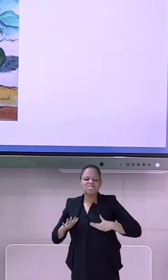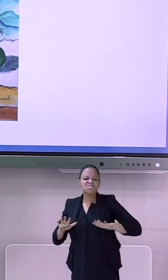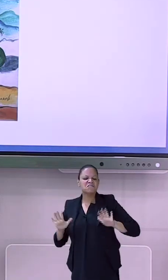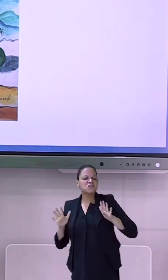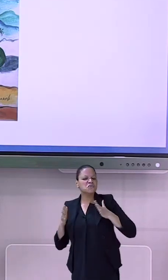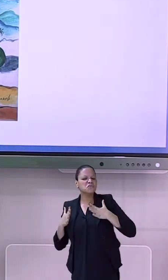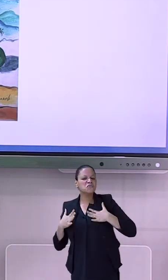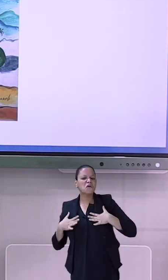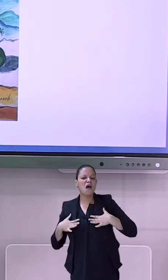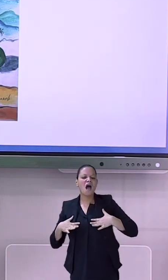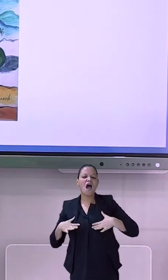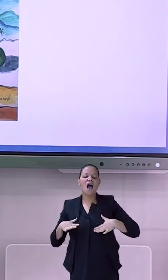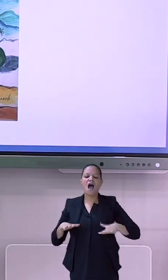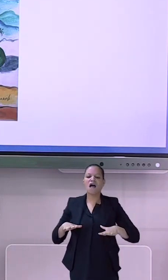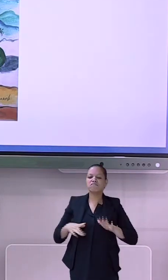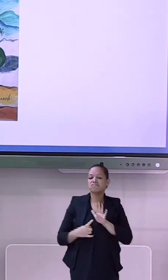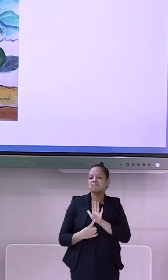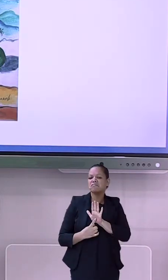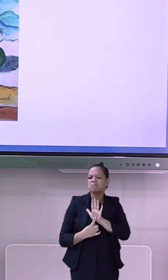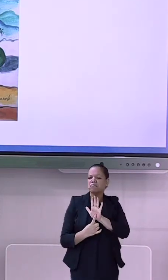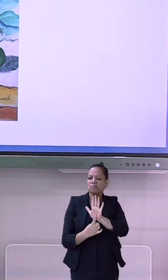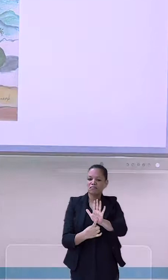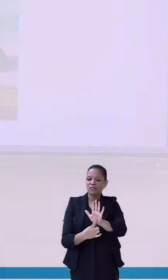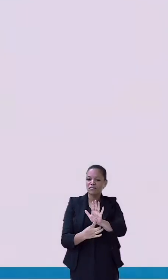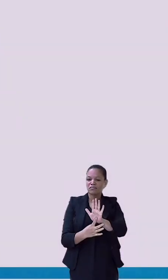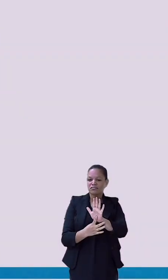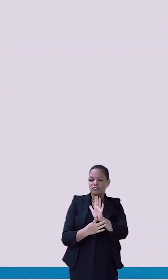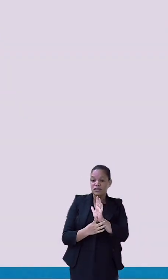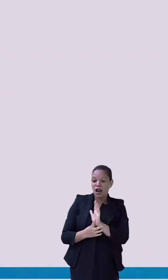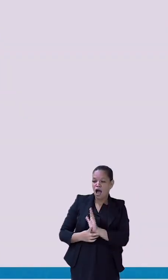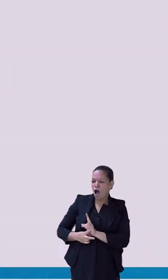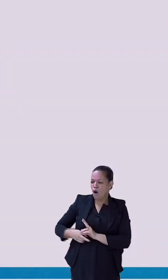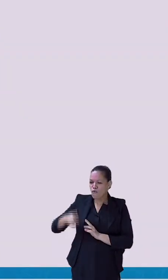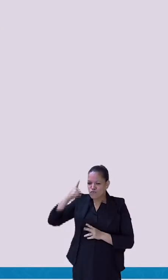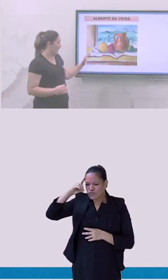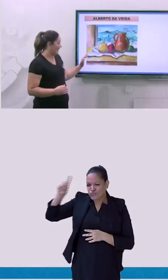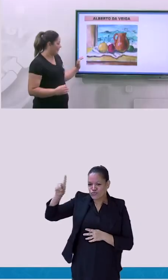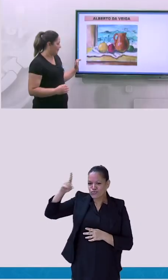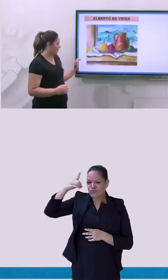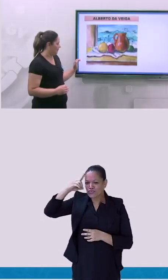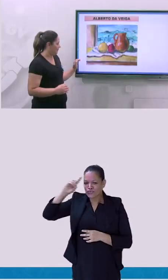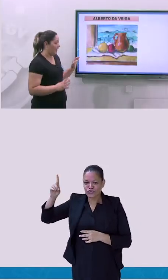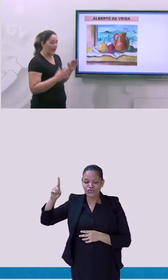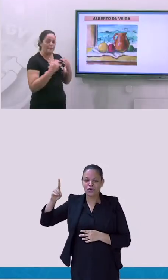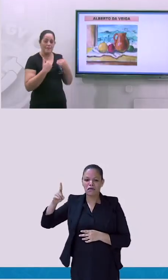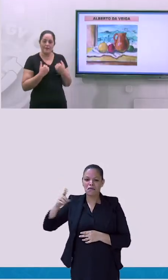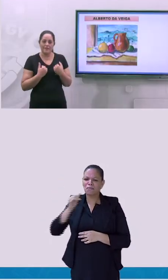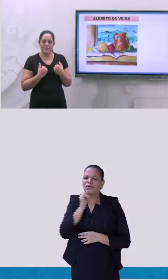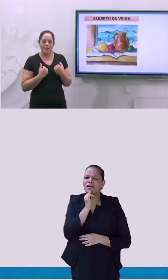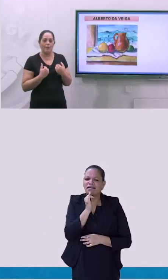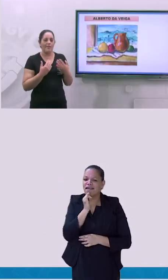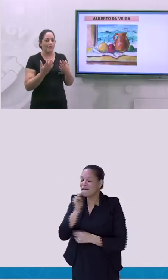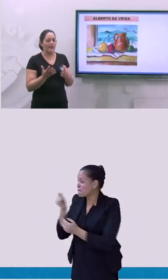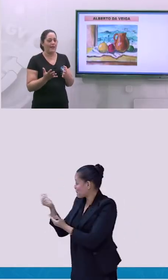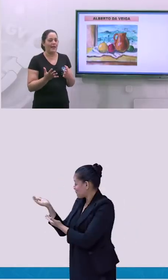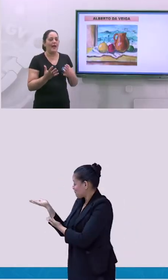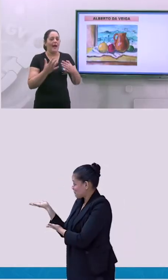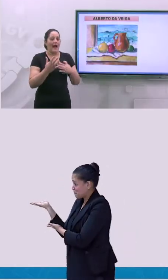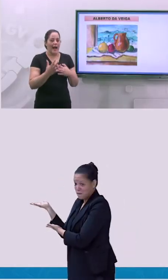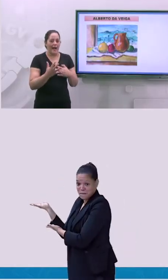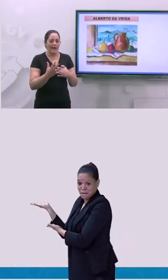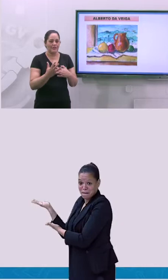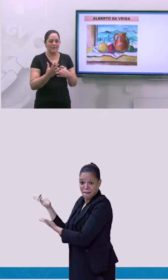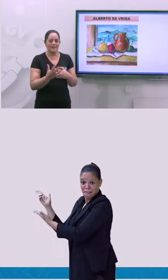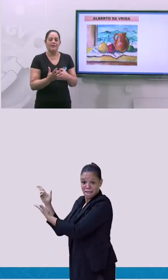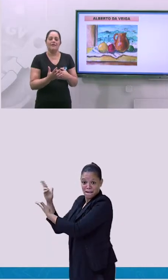aqui. Essa jarra, essa imagem, vamos olhar. Ela aparentemente está numa janela. É a minha visão, mas eu falei.